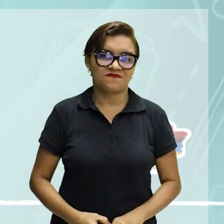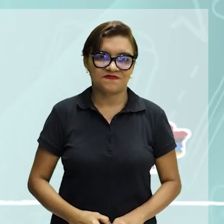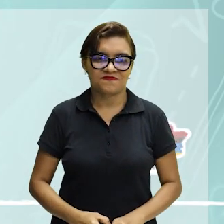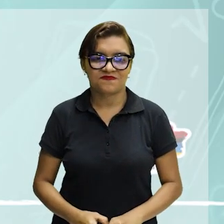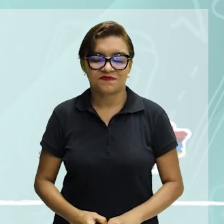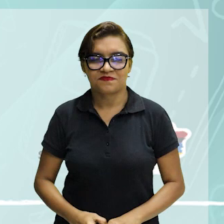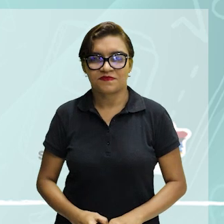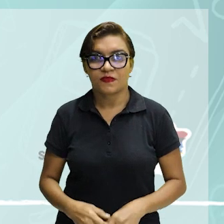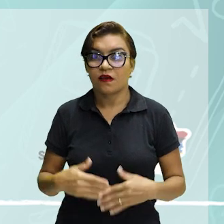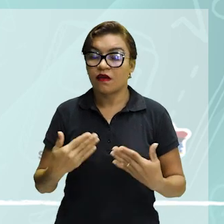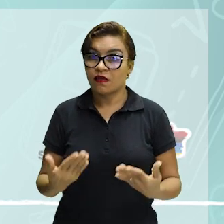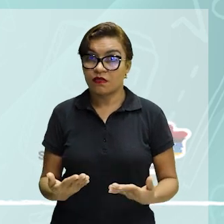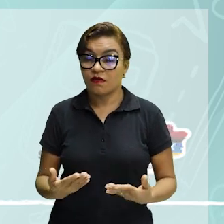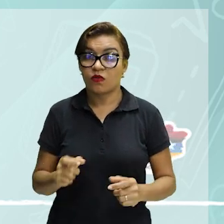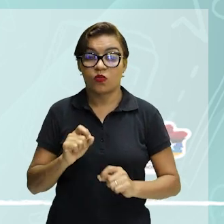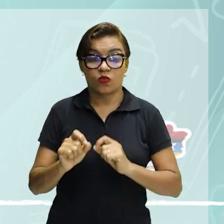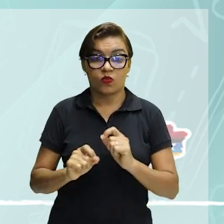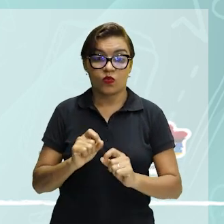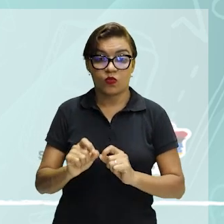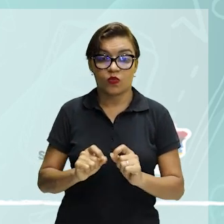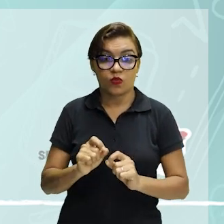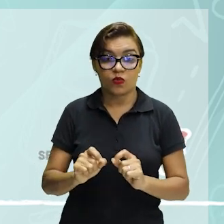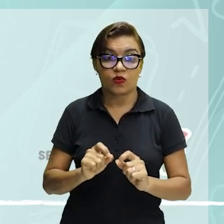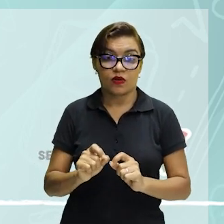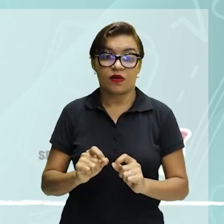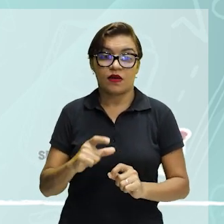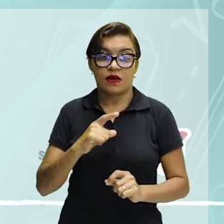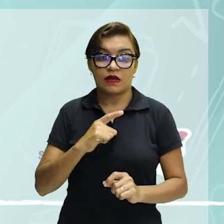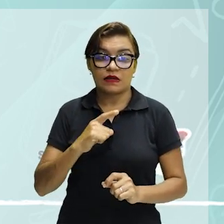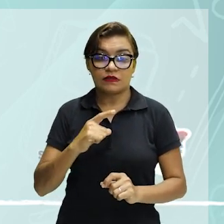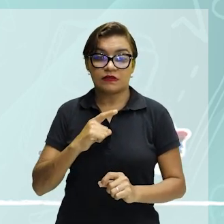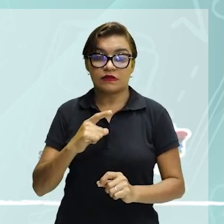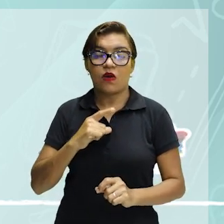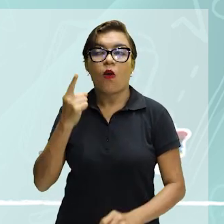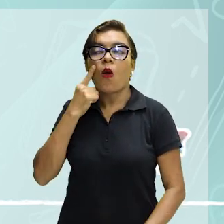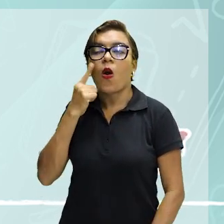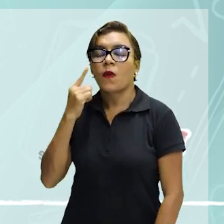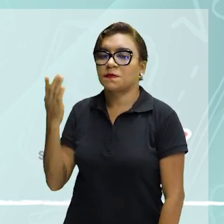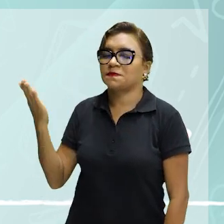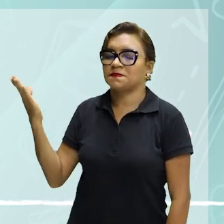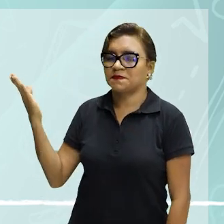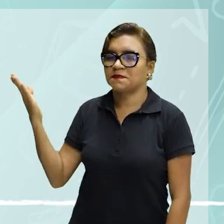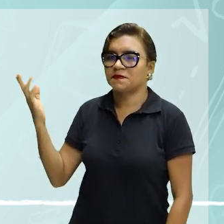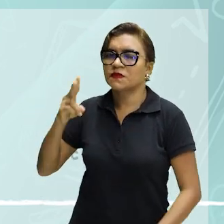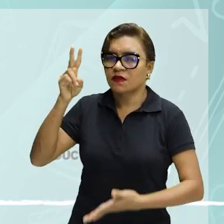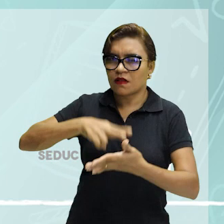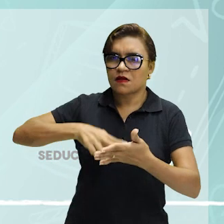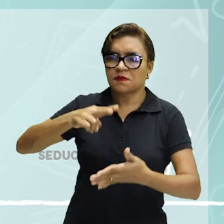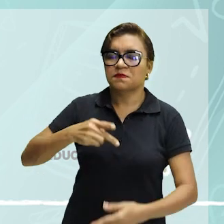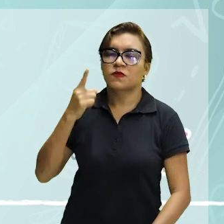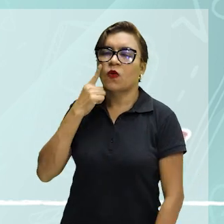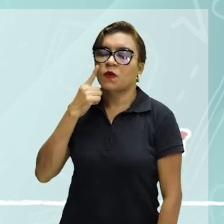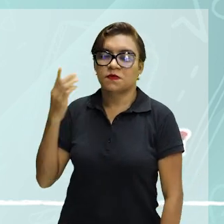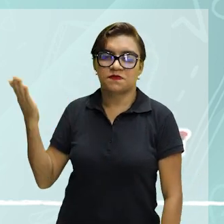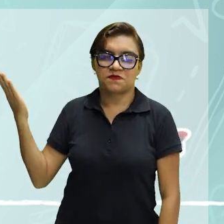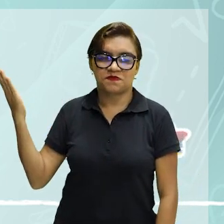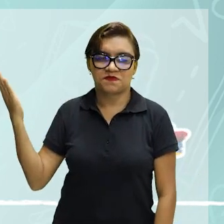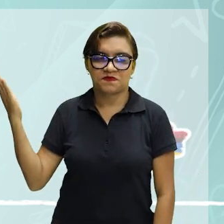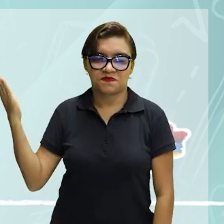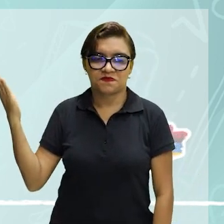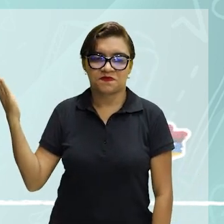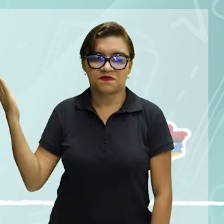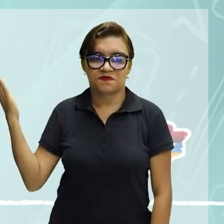Bom, o subnível mais energético do átomo de um elemento no estado fundamental é o